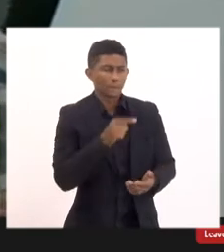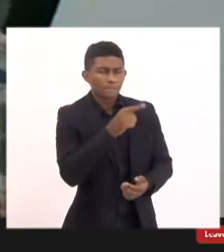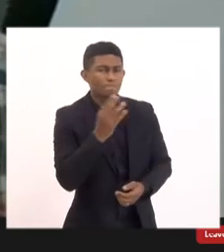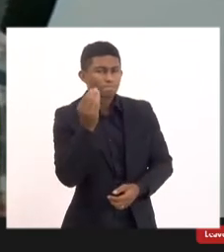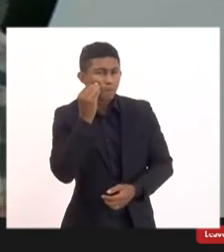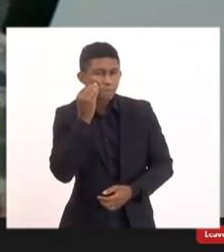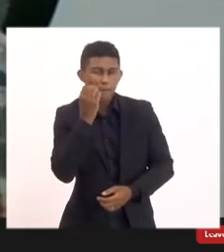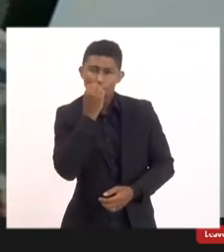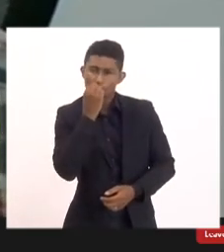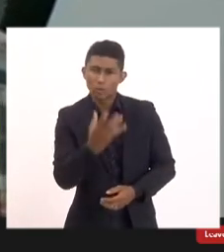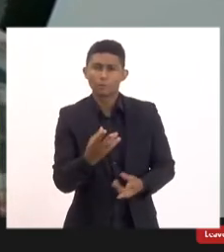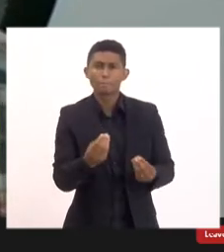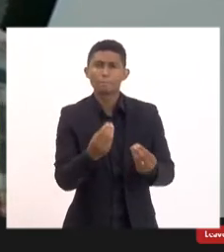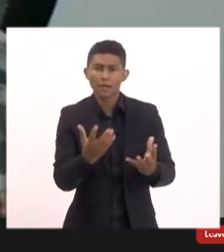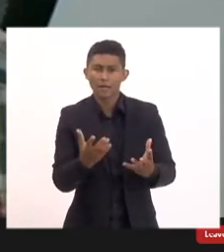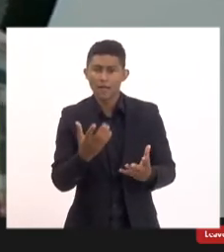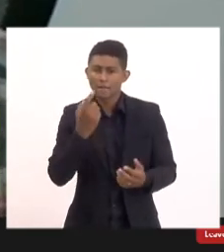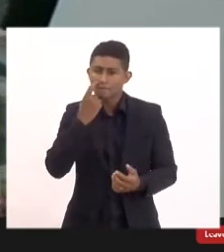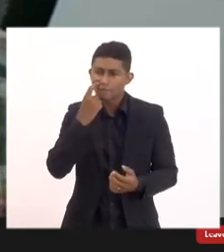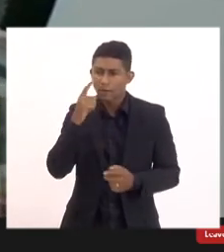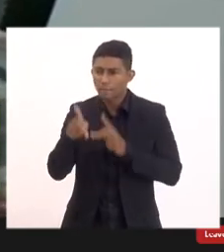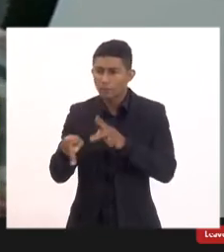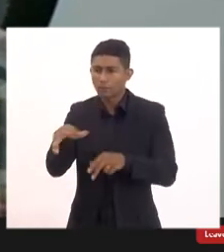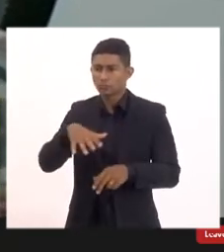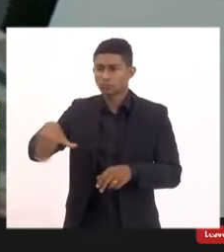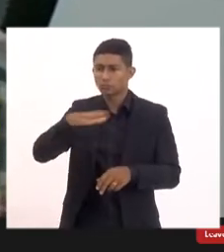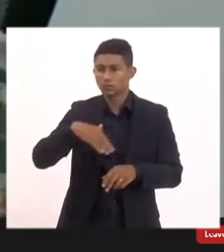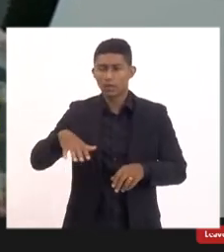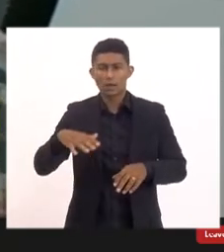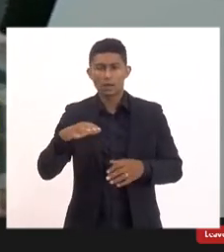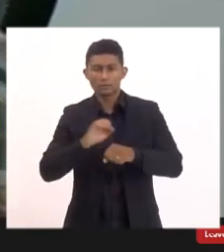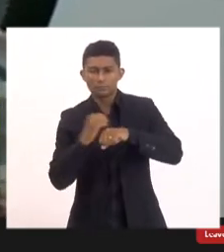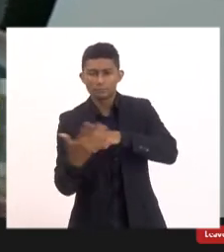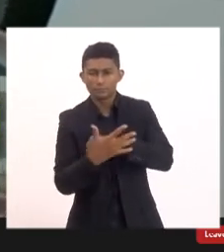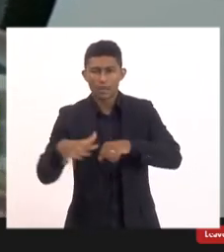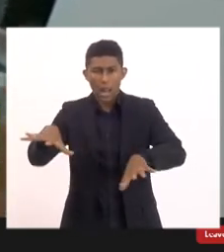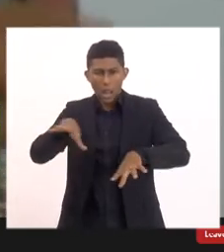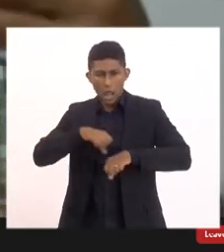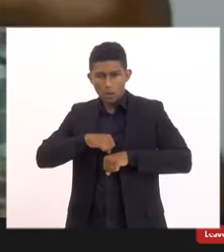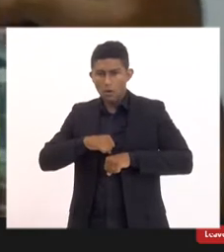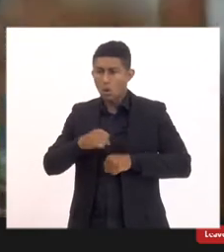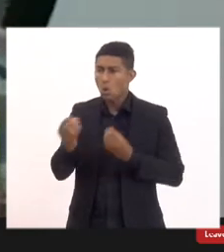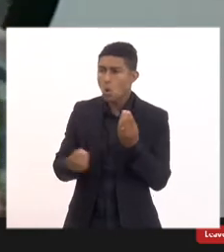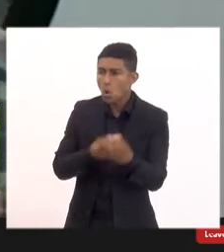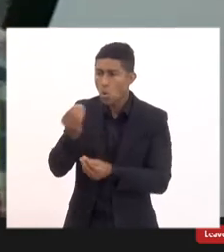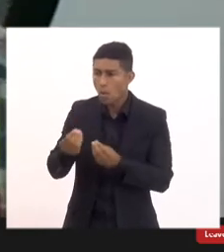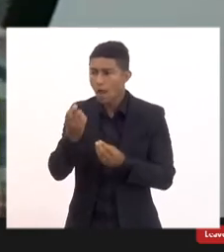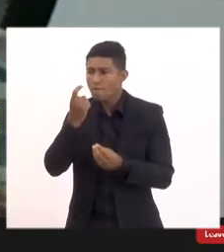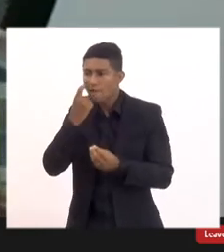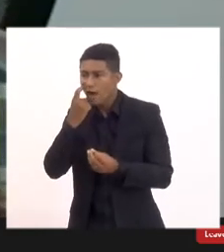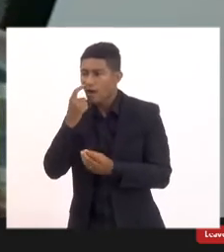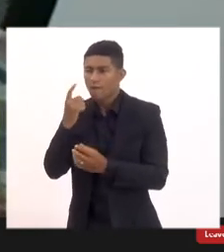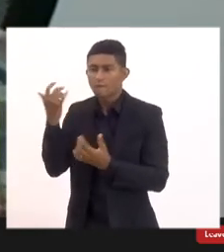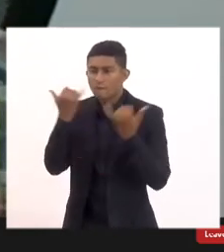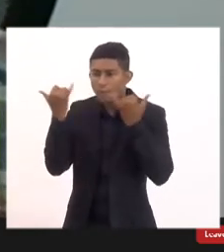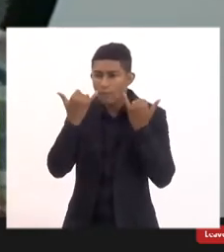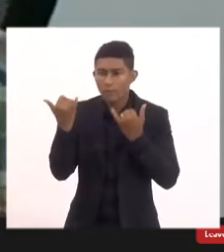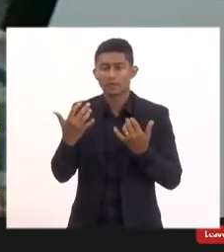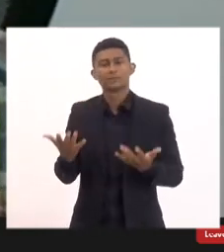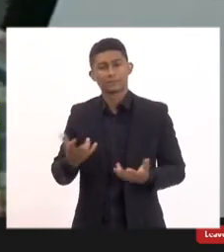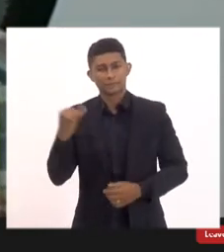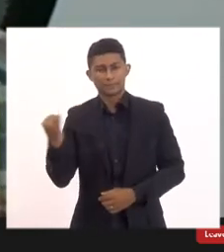muito para a vigilância, monitoramento da prevenção, é útil nos inquéritos epidemiológicos, para o diagnóstico de sintomáticos